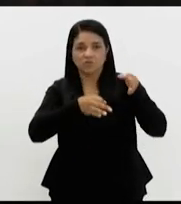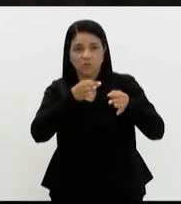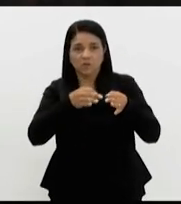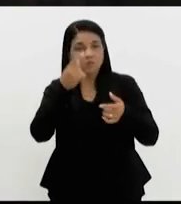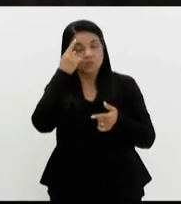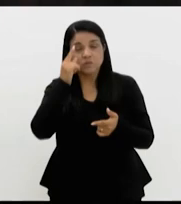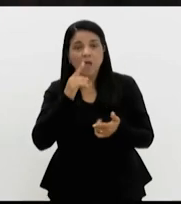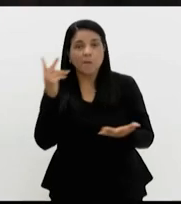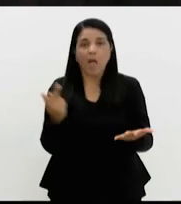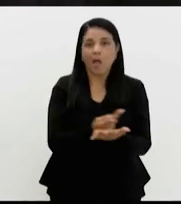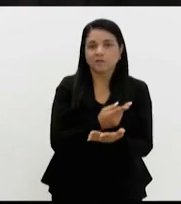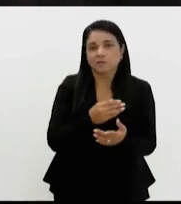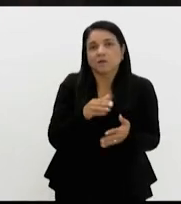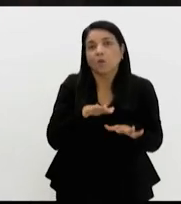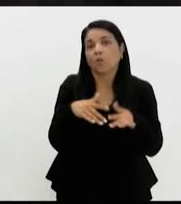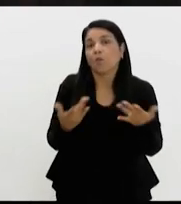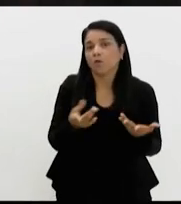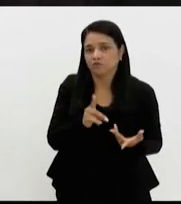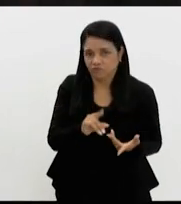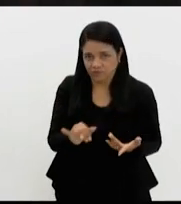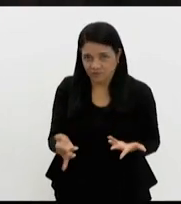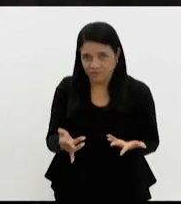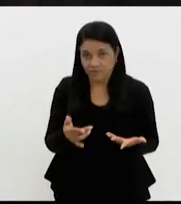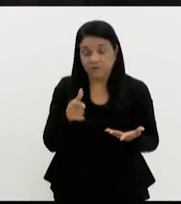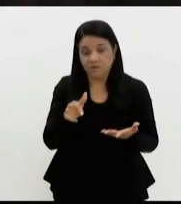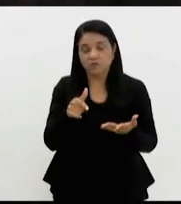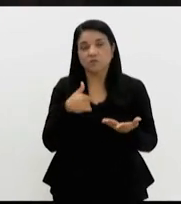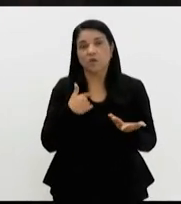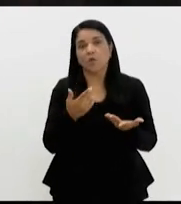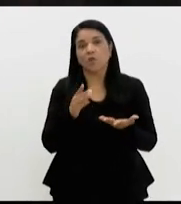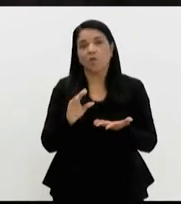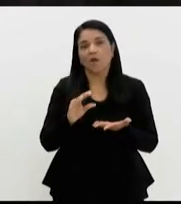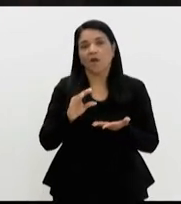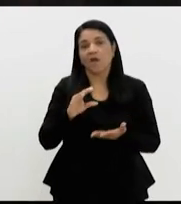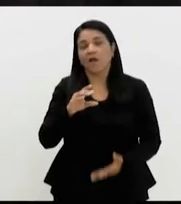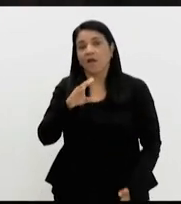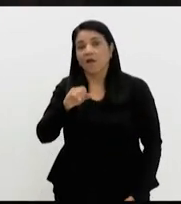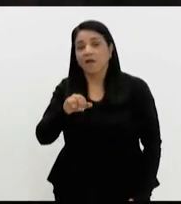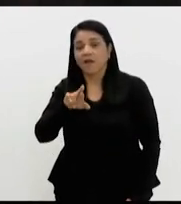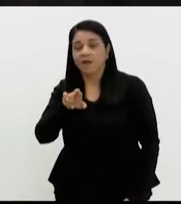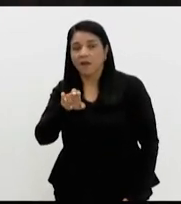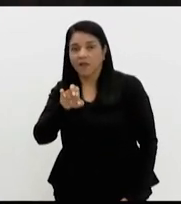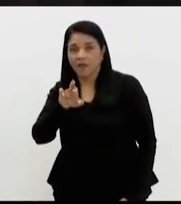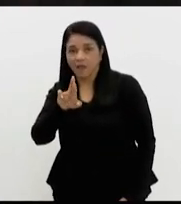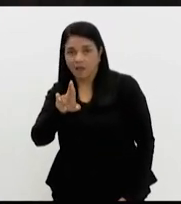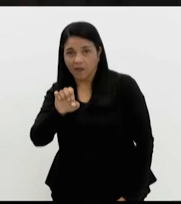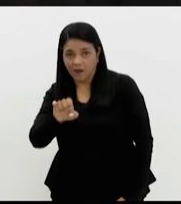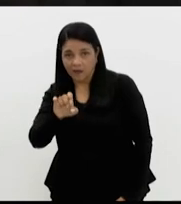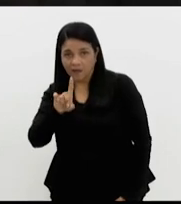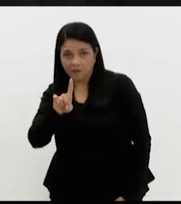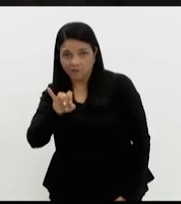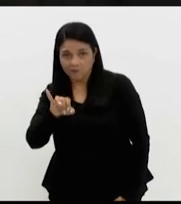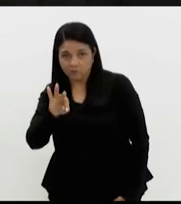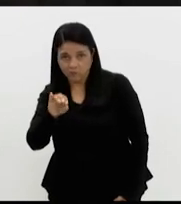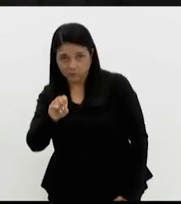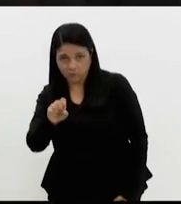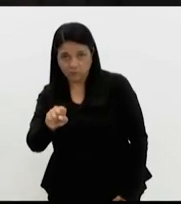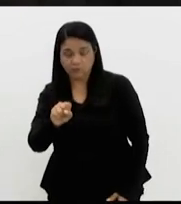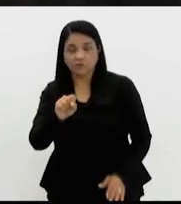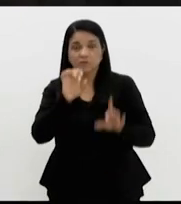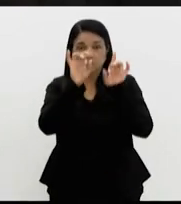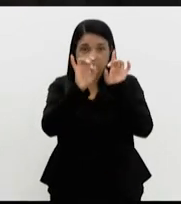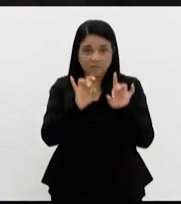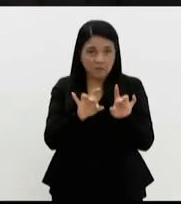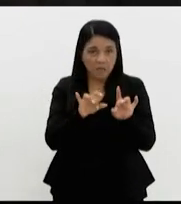acontecer. Então são objetos de crédito especial. E esse crédito especial não estava escrito em lugar nenhum que teria